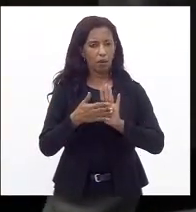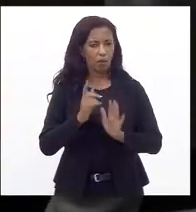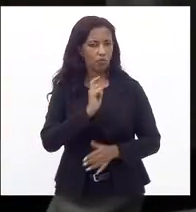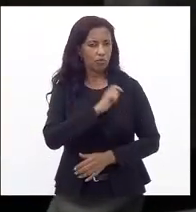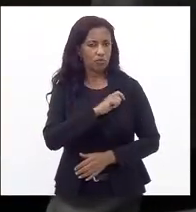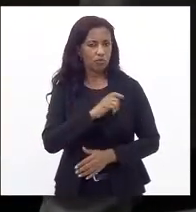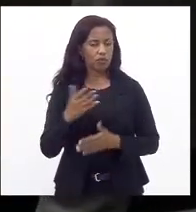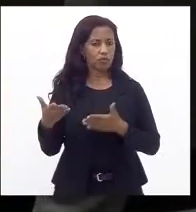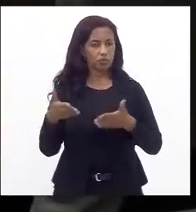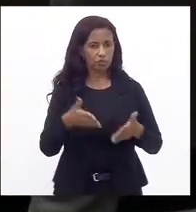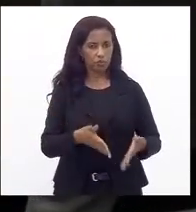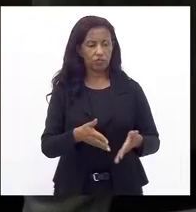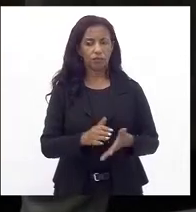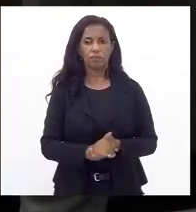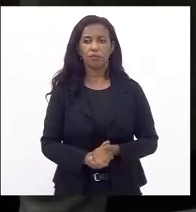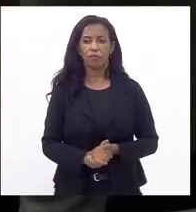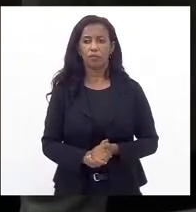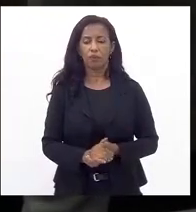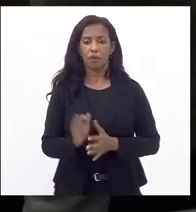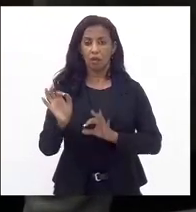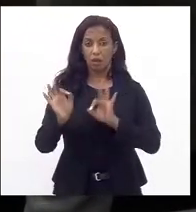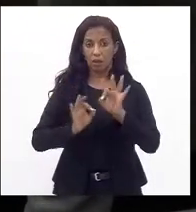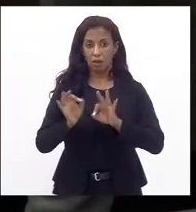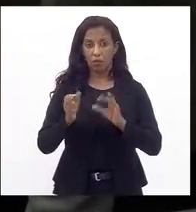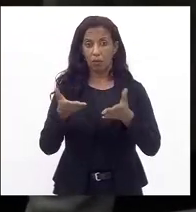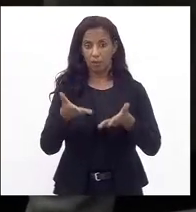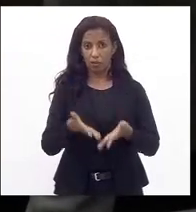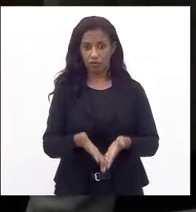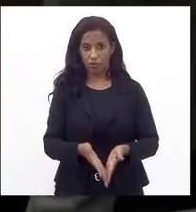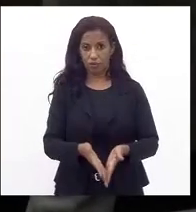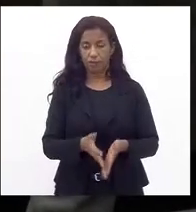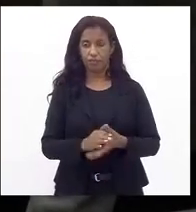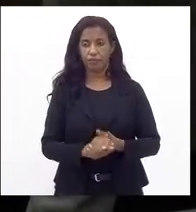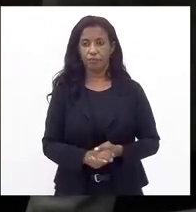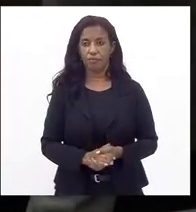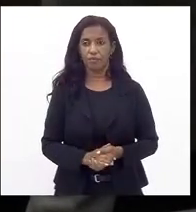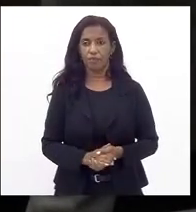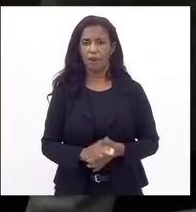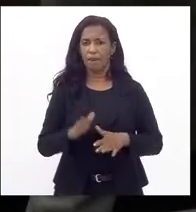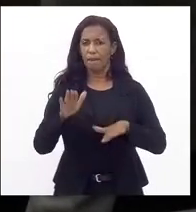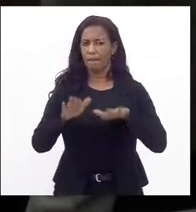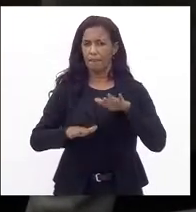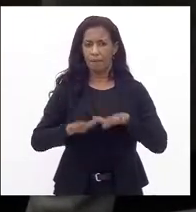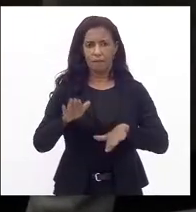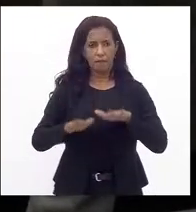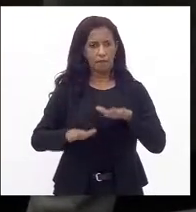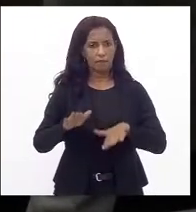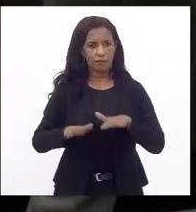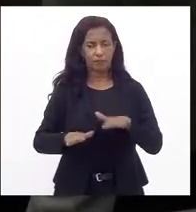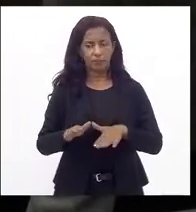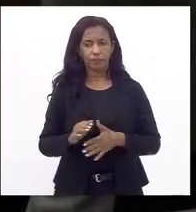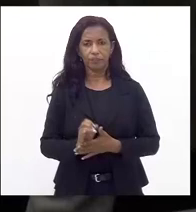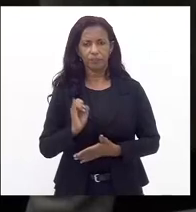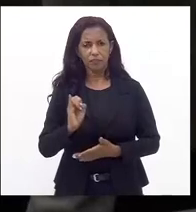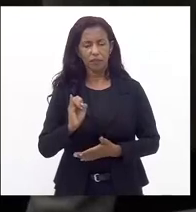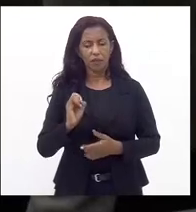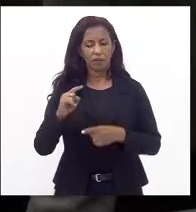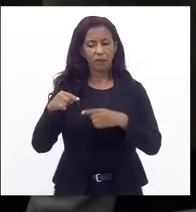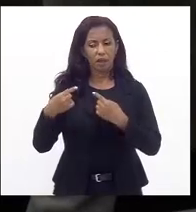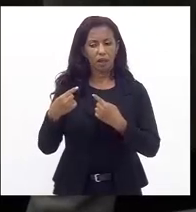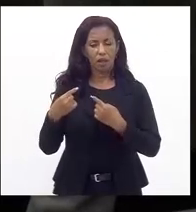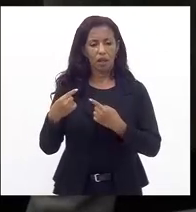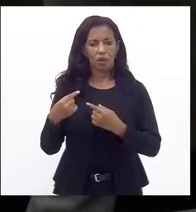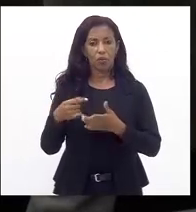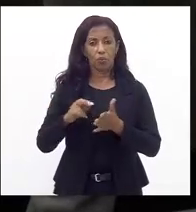maldade chegou aqui na forma que tava mesmo que isso implicasse